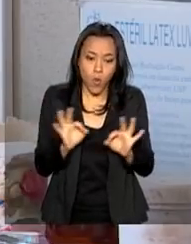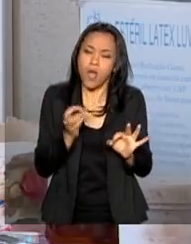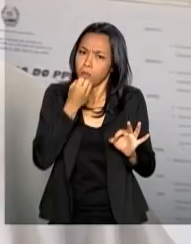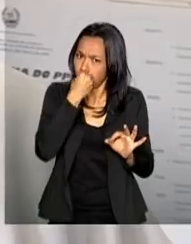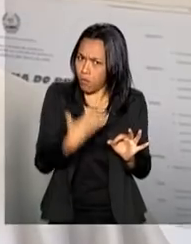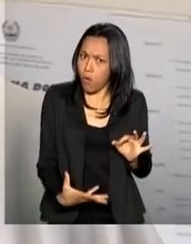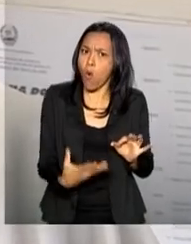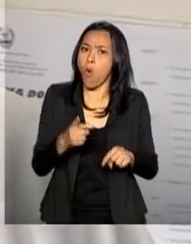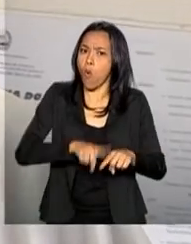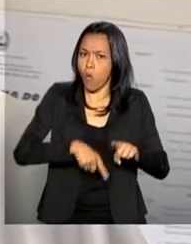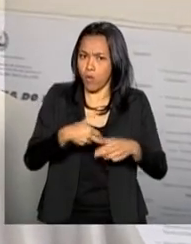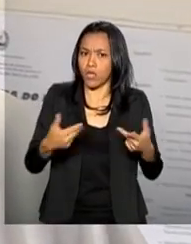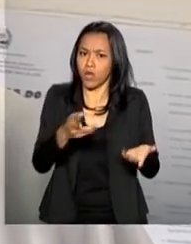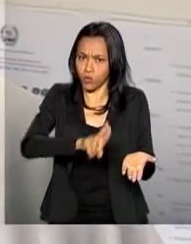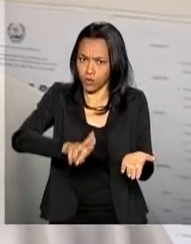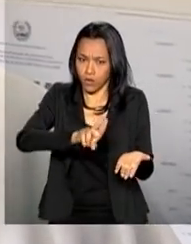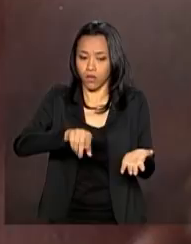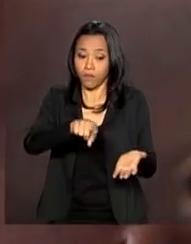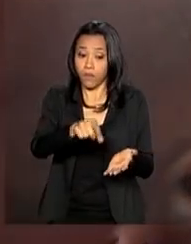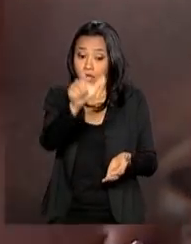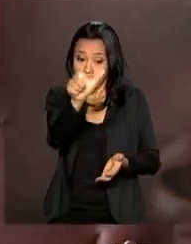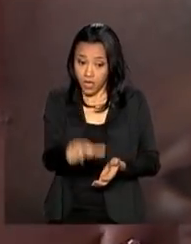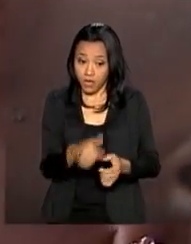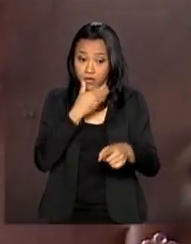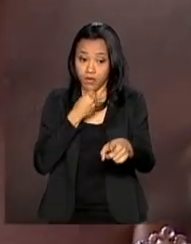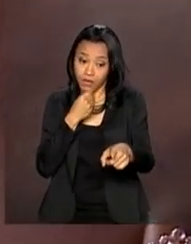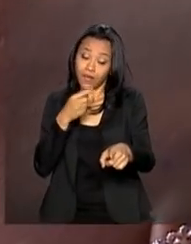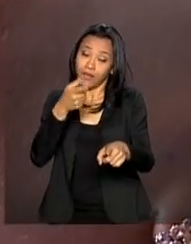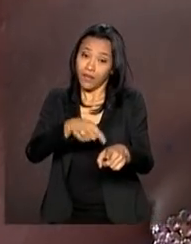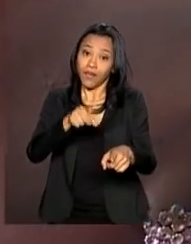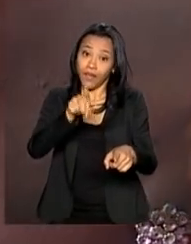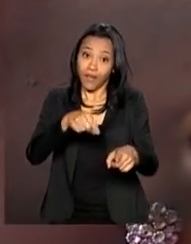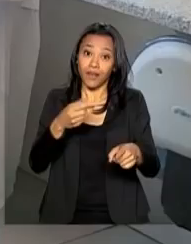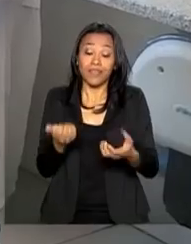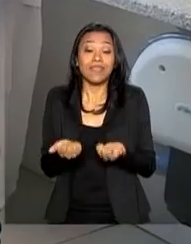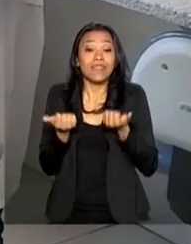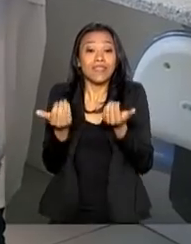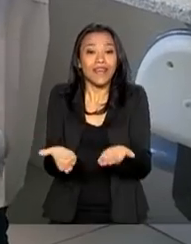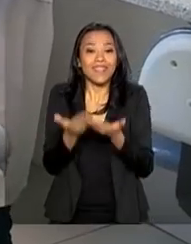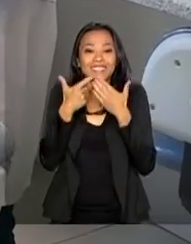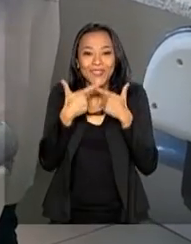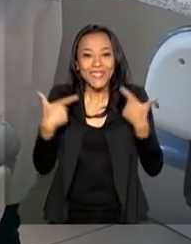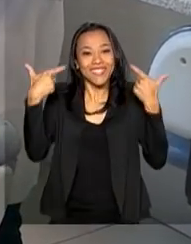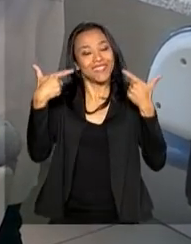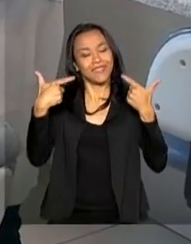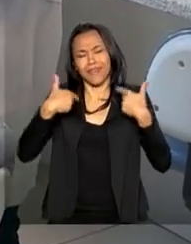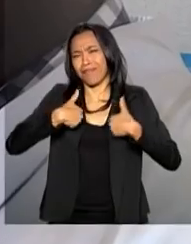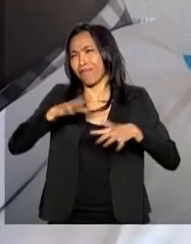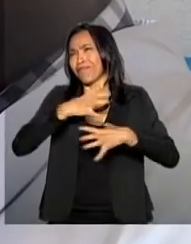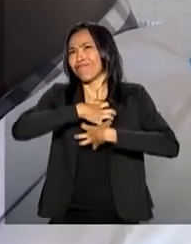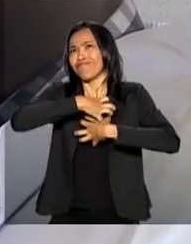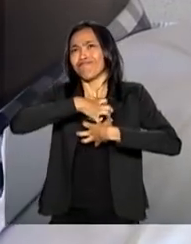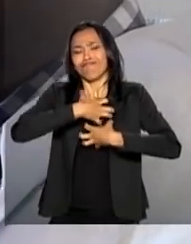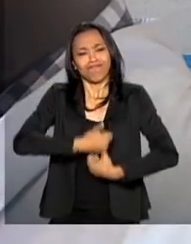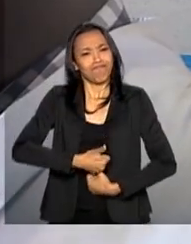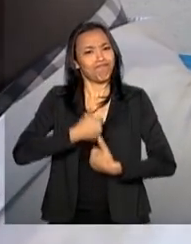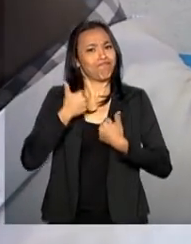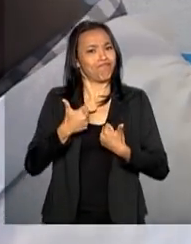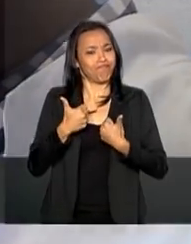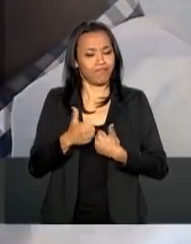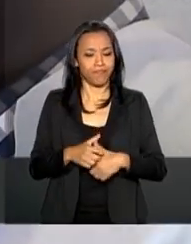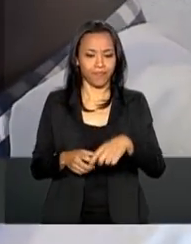bom. Para o protesista Neves, devolver sorriso aos pacientes é mais do que uma alegria. E as